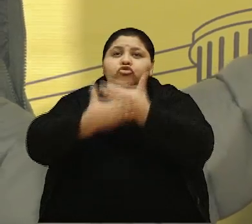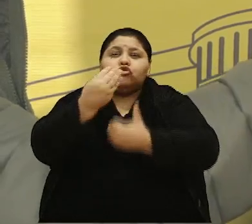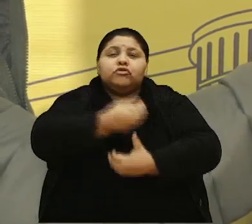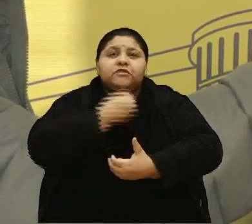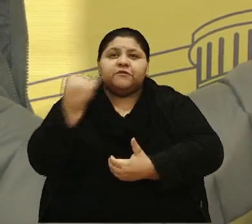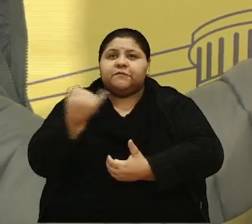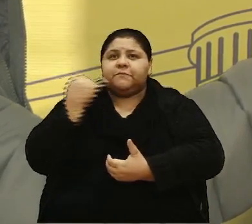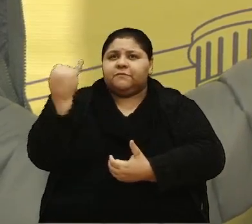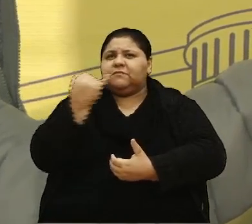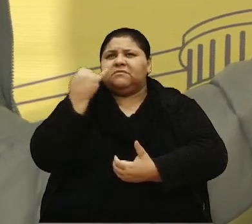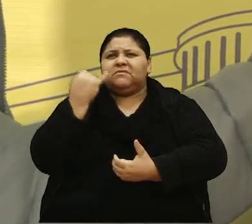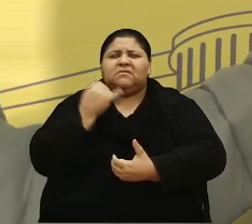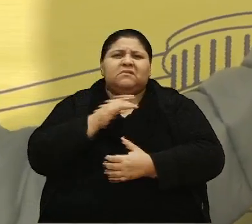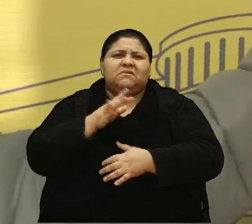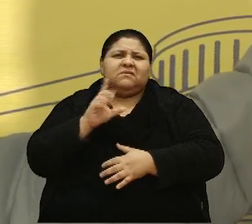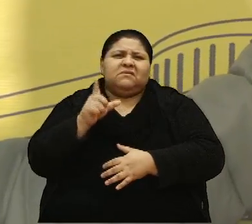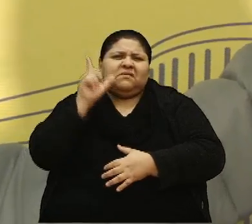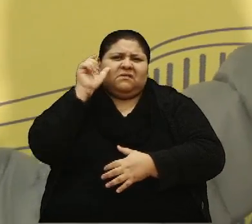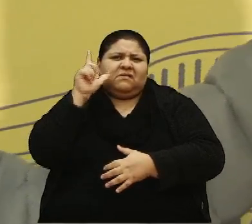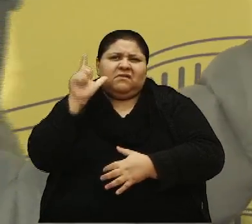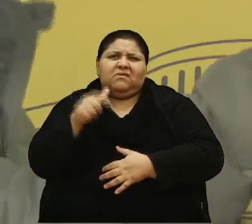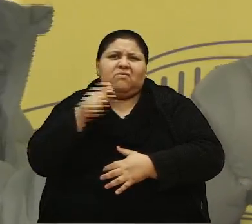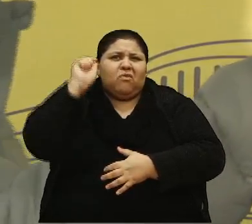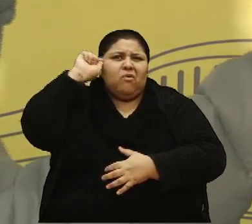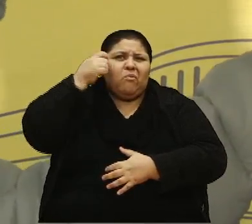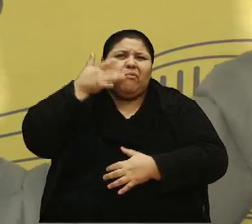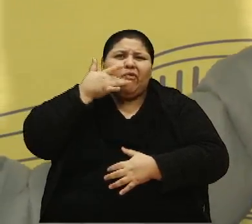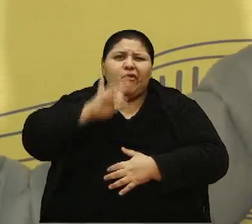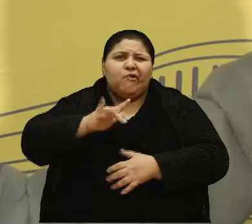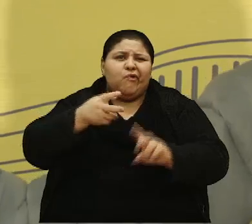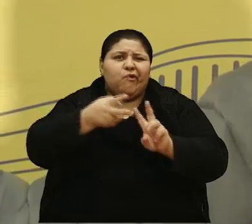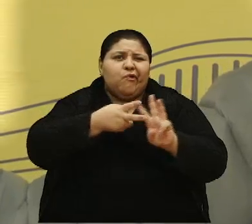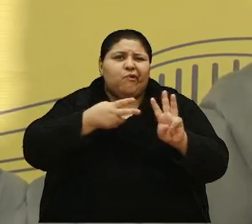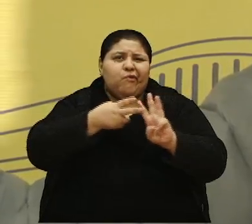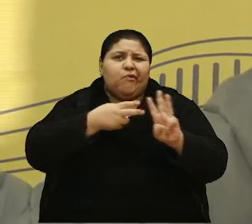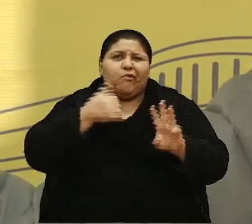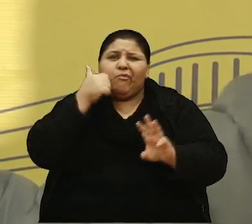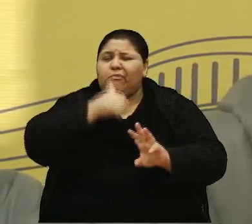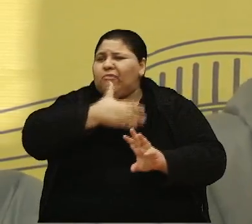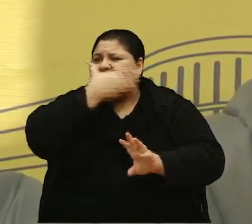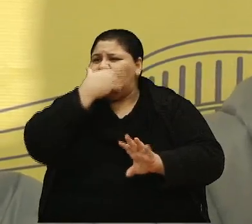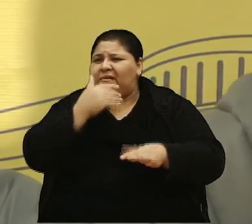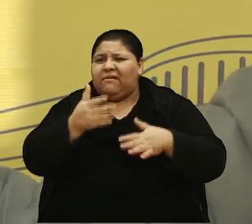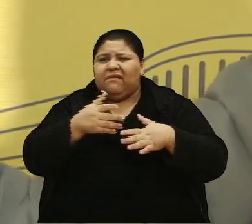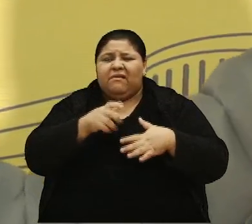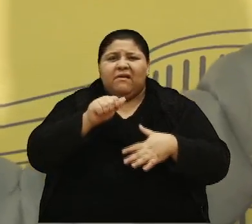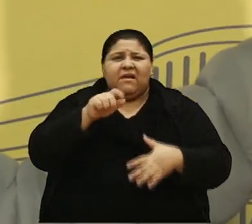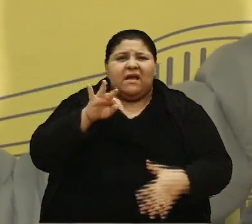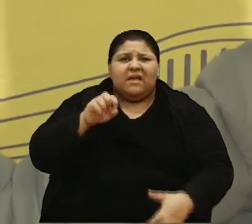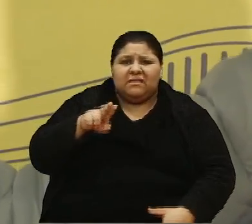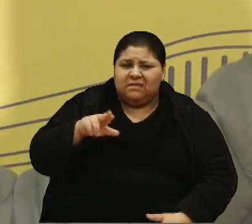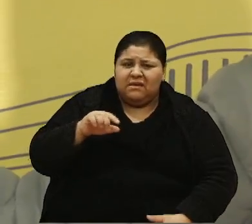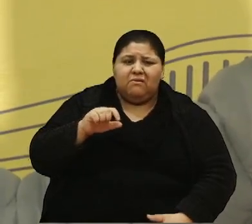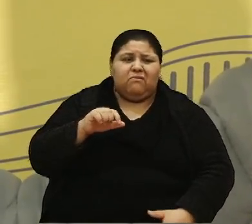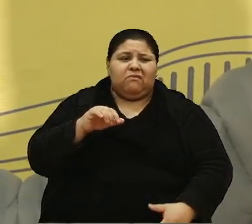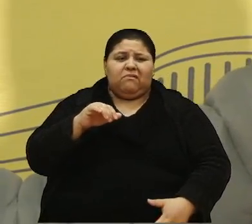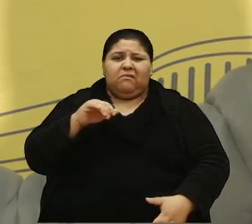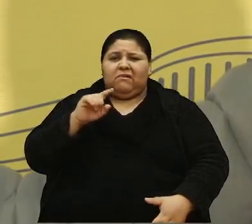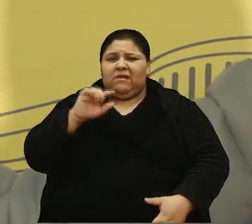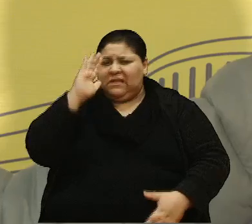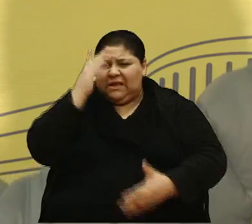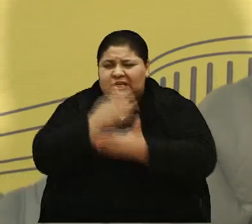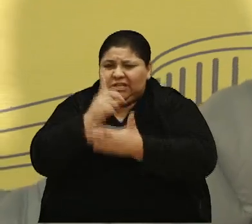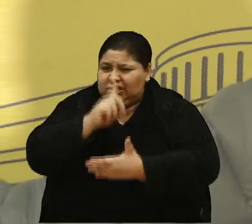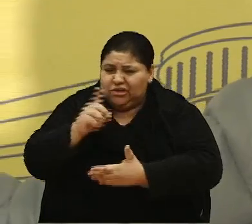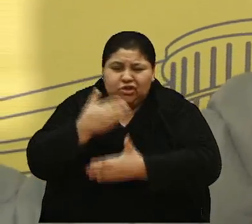importam. Pouco interessa se são negros, brancos, indígenas, pardos, mulheres, homens, ateus, religiosos, agnósticos,